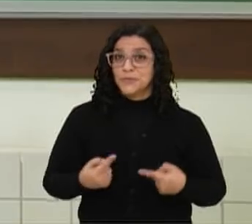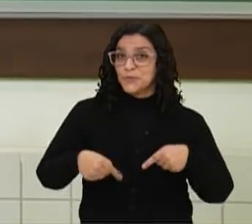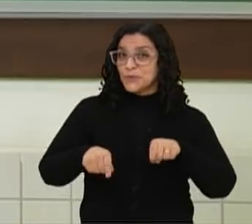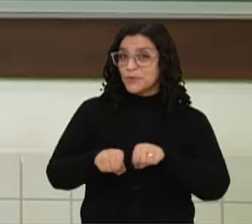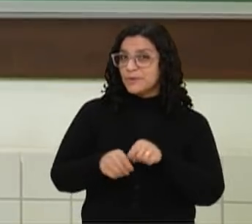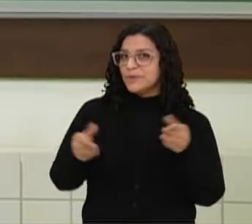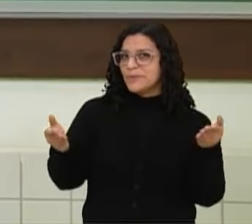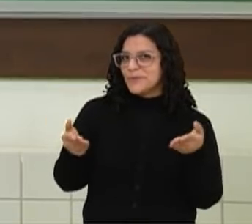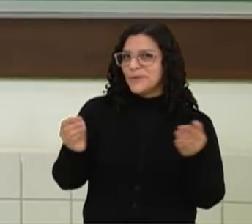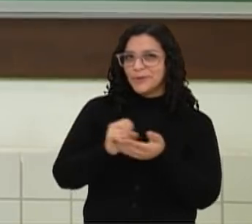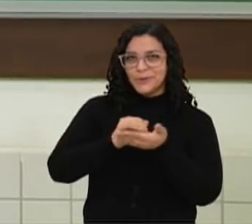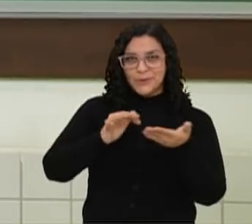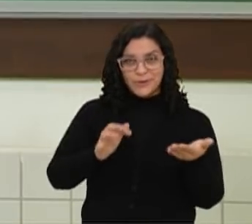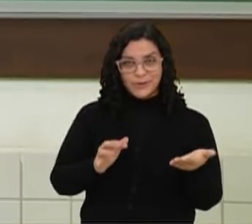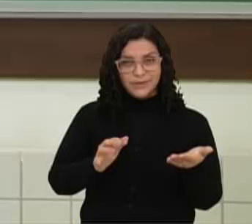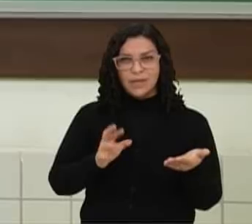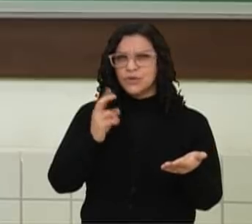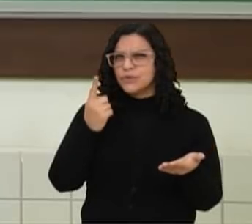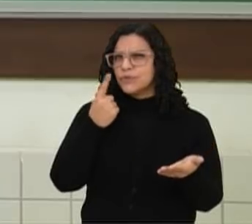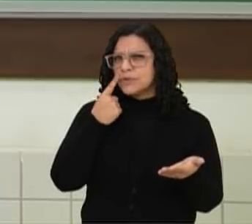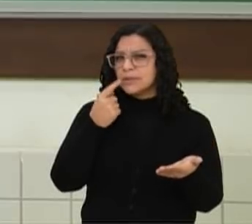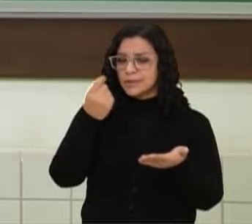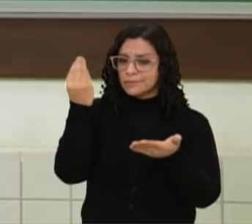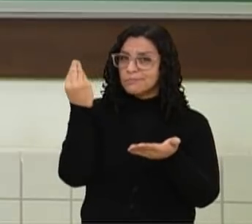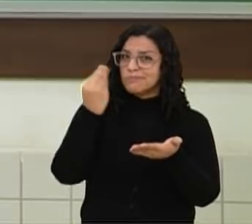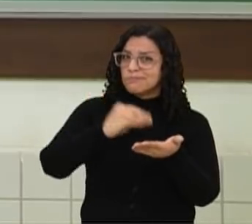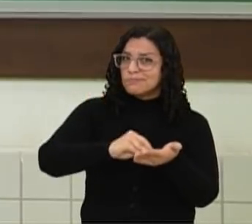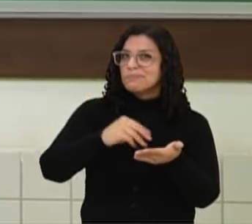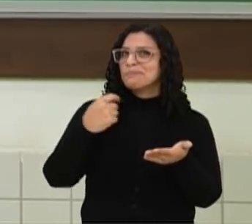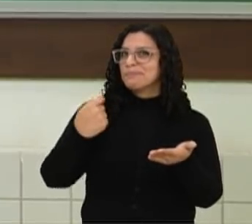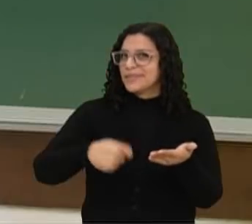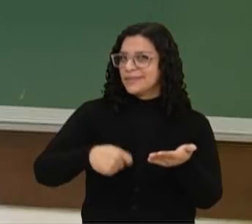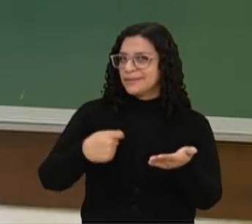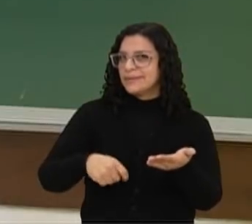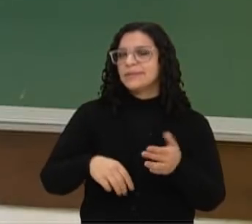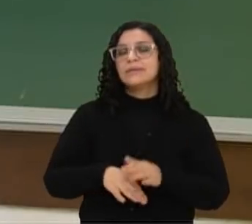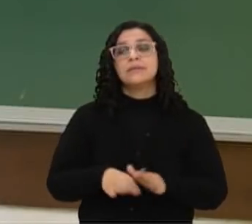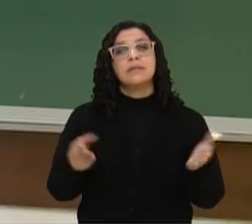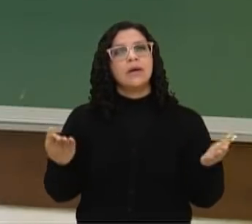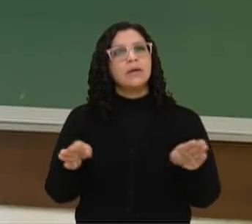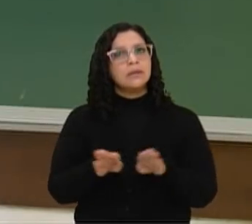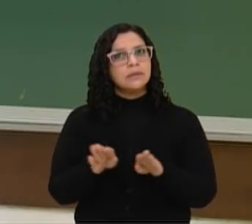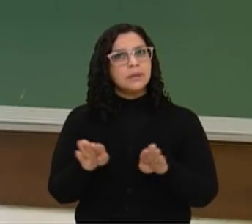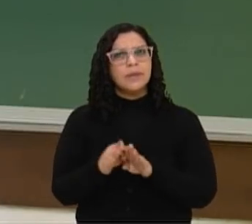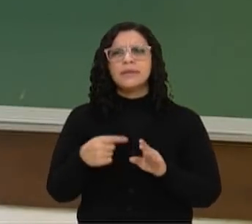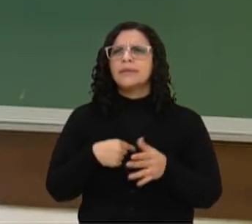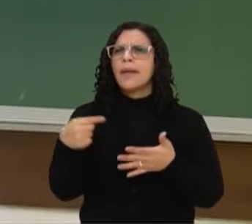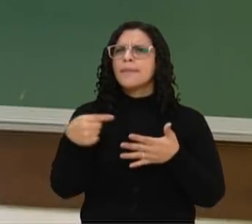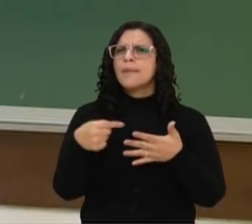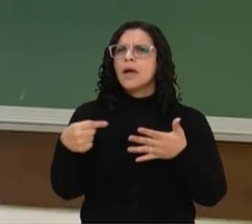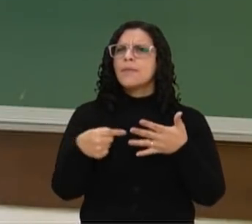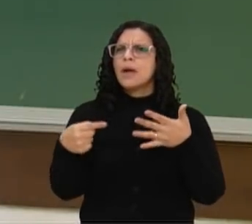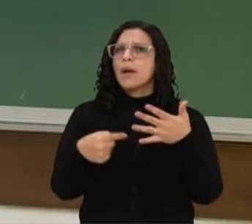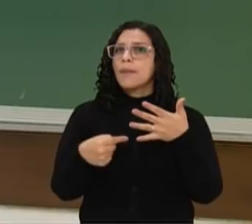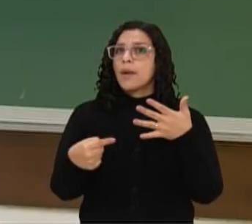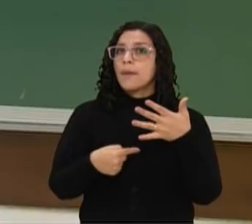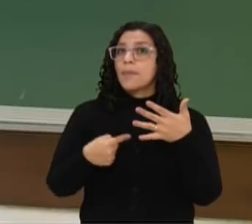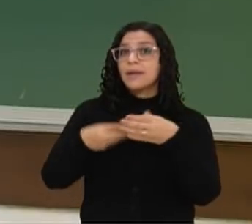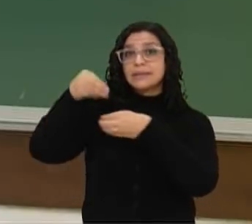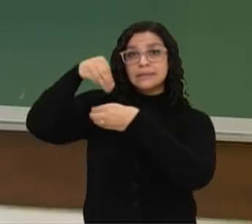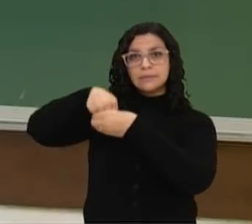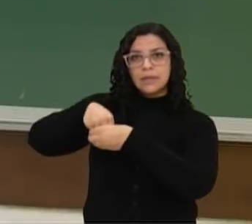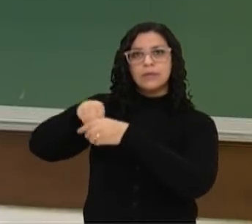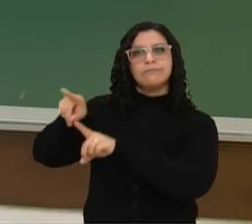Voltamos então ali com a atividadezinha que vocês ficaram para resolver, né? De exemplos de elementos que fazem parte